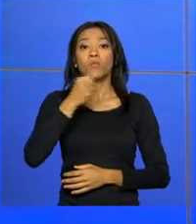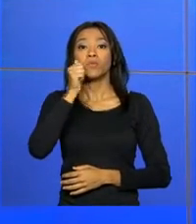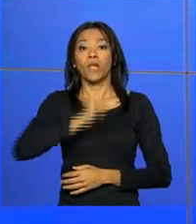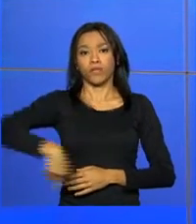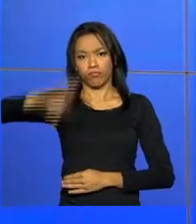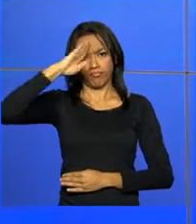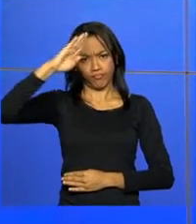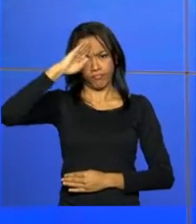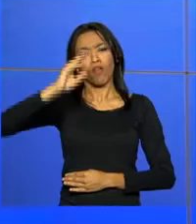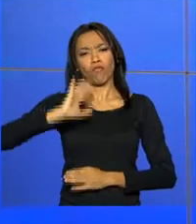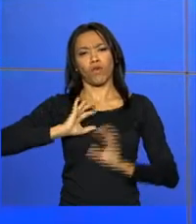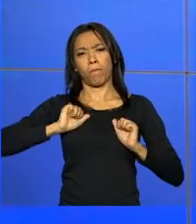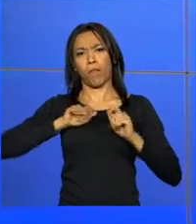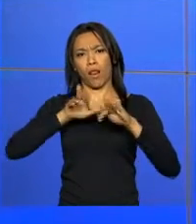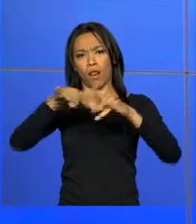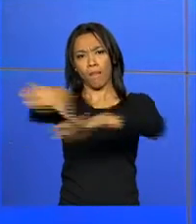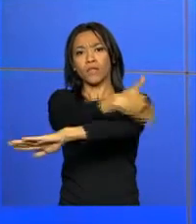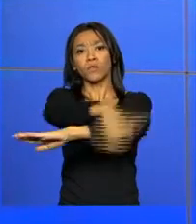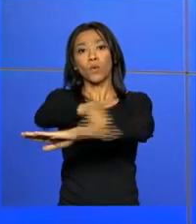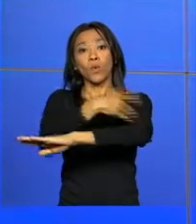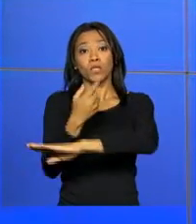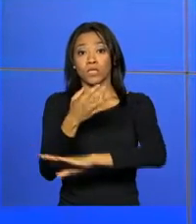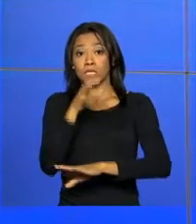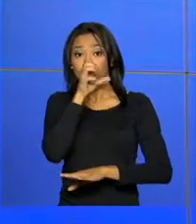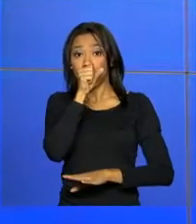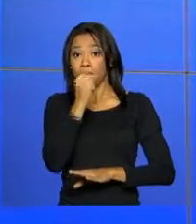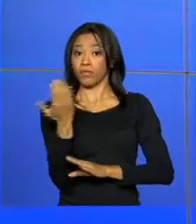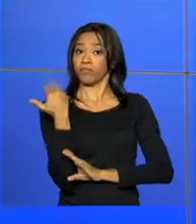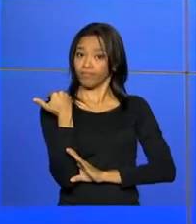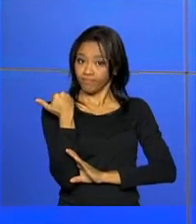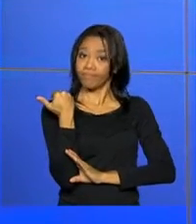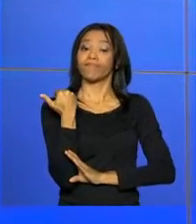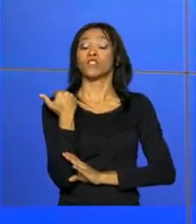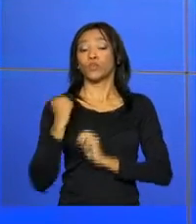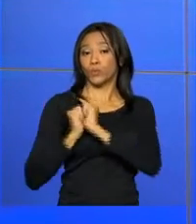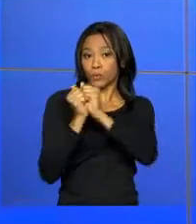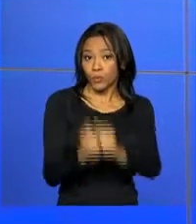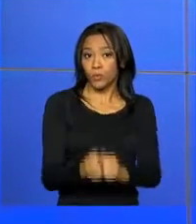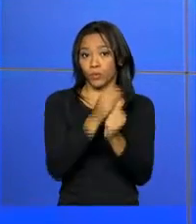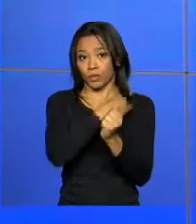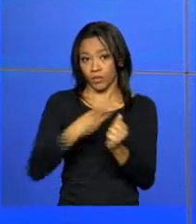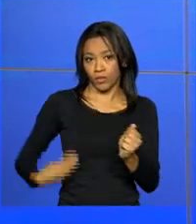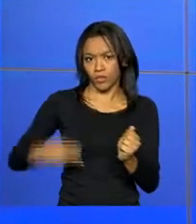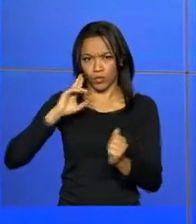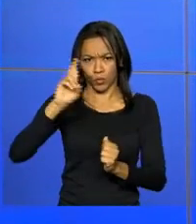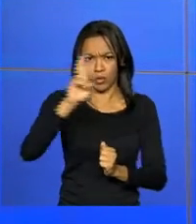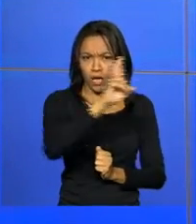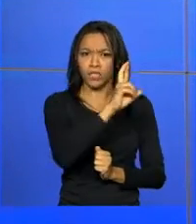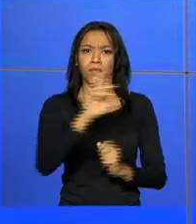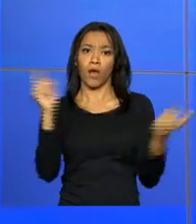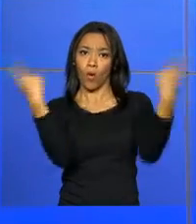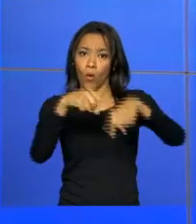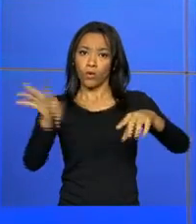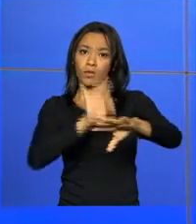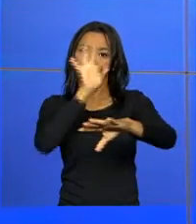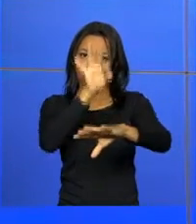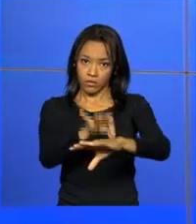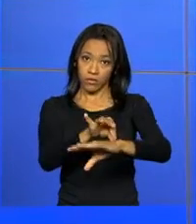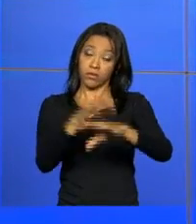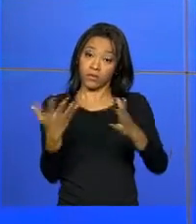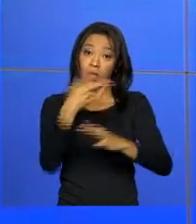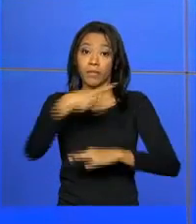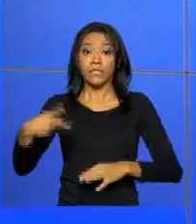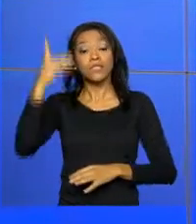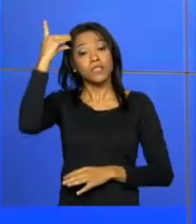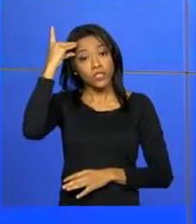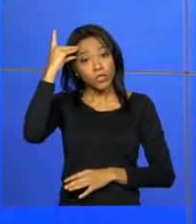Armadas foram para as ruas no último sábado, junto com agentes de saúde e autoridades para combater o mosquito Aedes aegypti. A presidenta Dilma